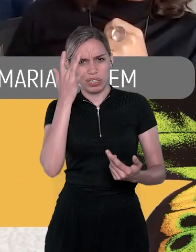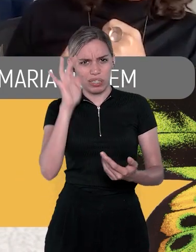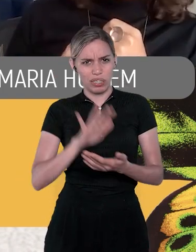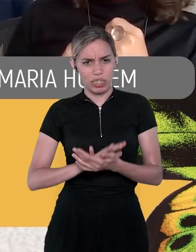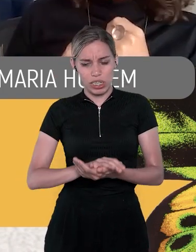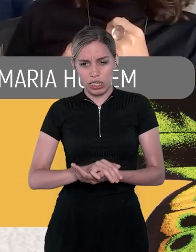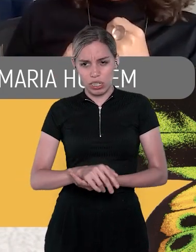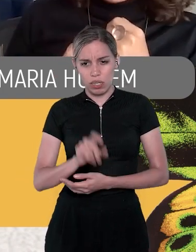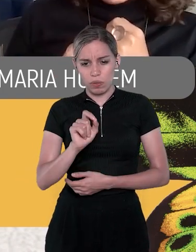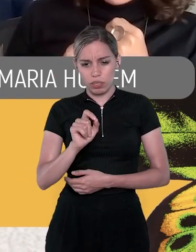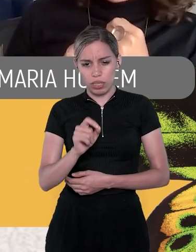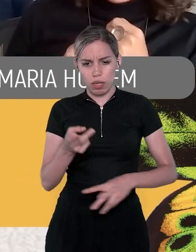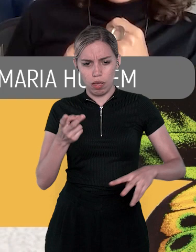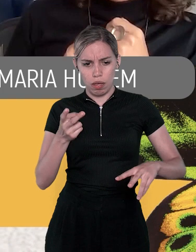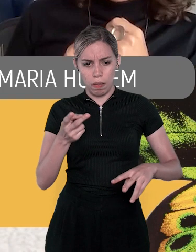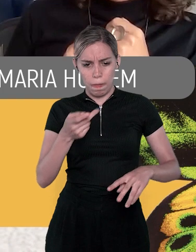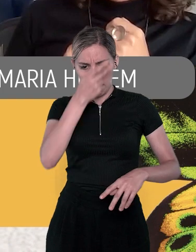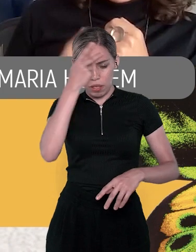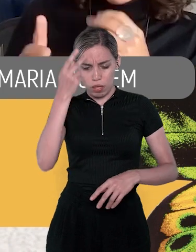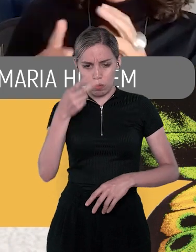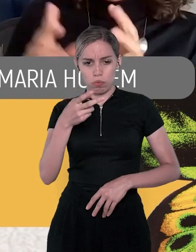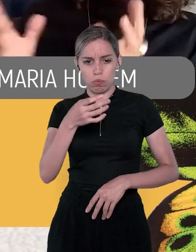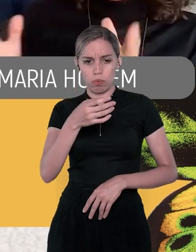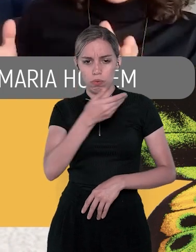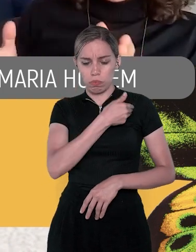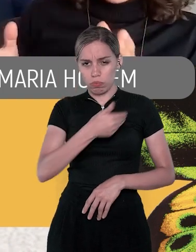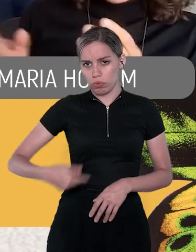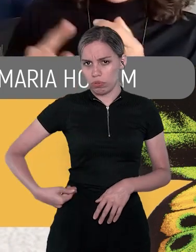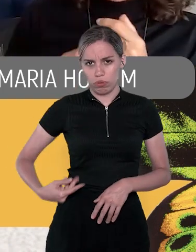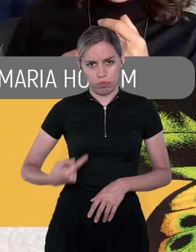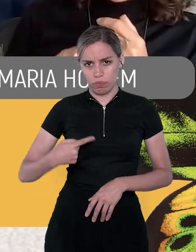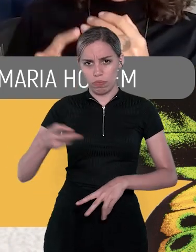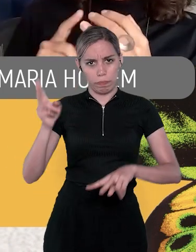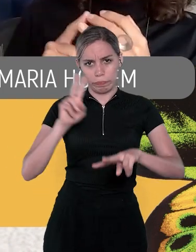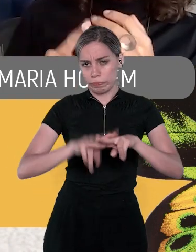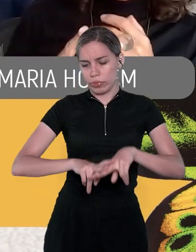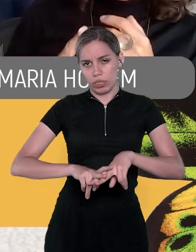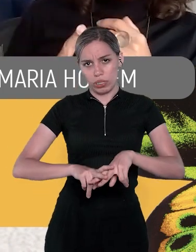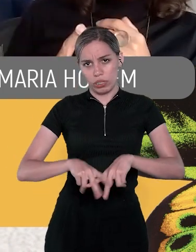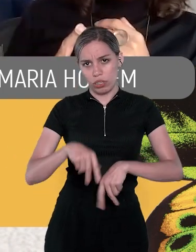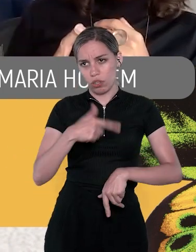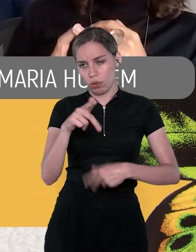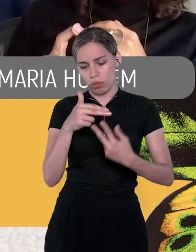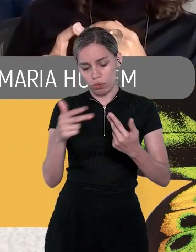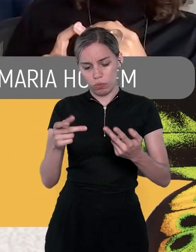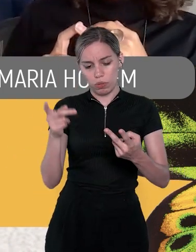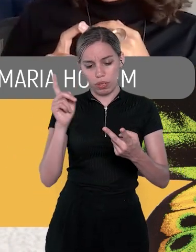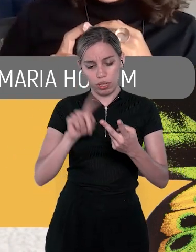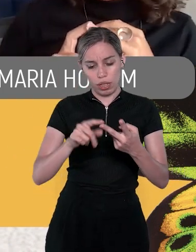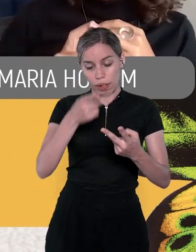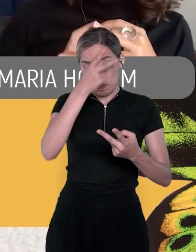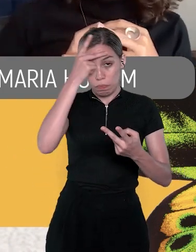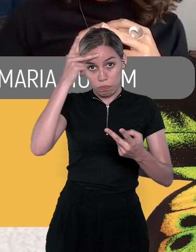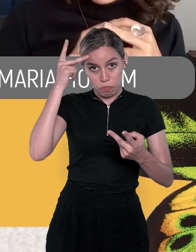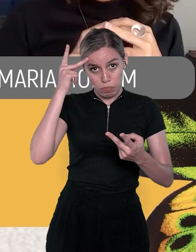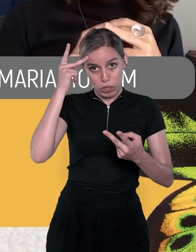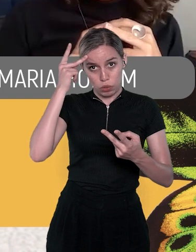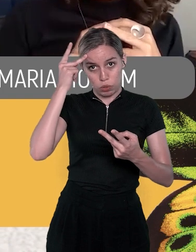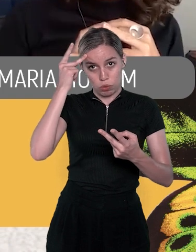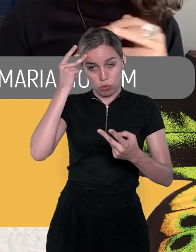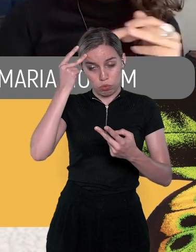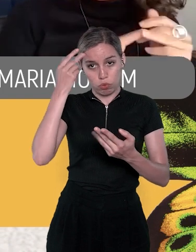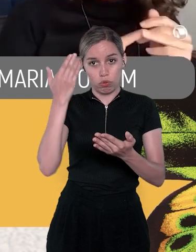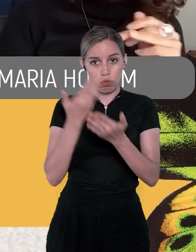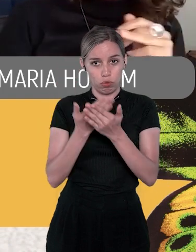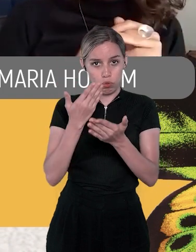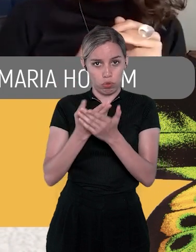privilegiado, que político não vai para a cadeia, o resumo dele era esse, e a coisa que se você estudou na universidade, você